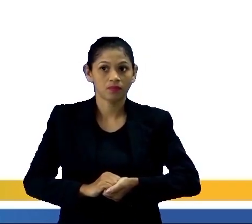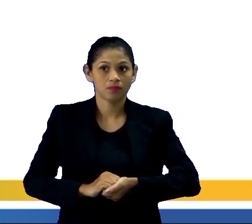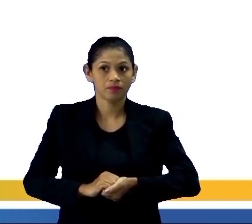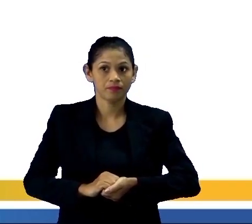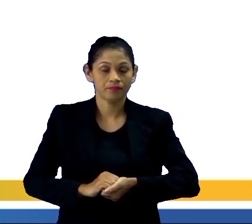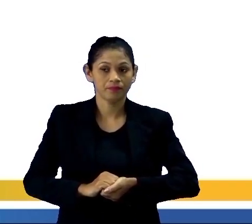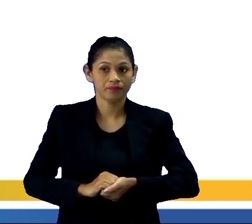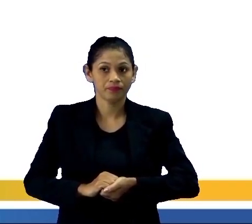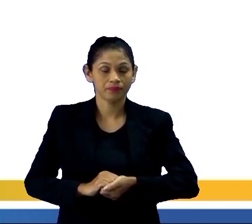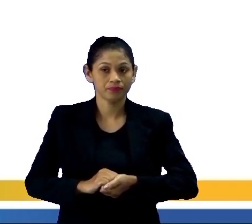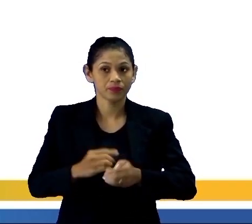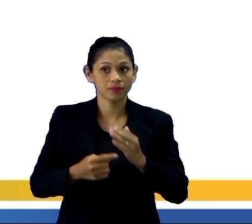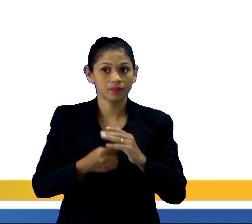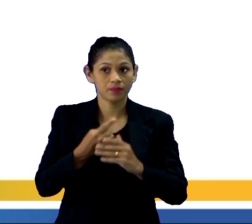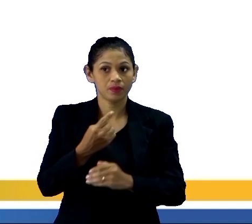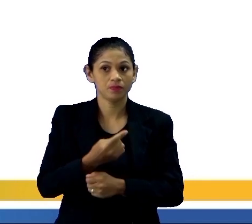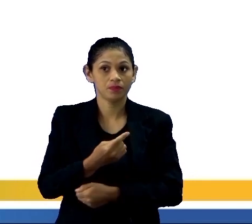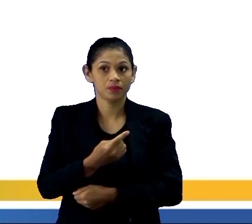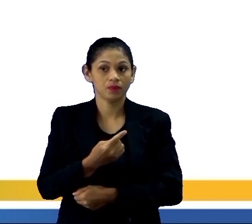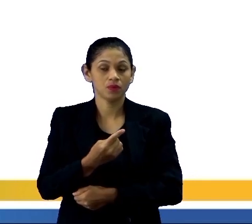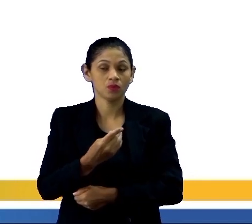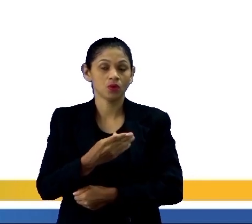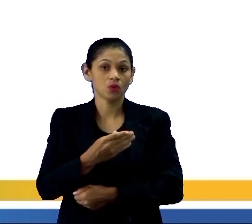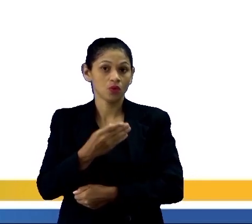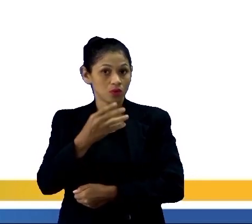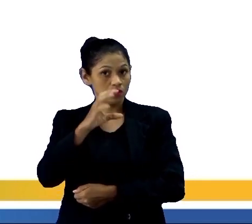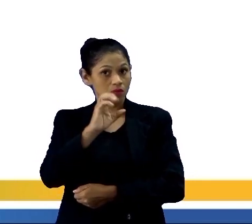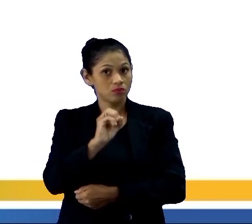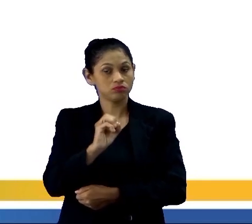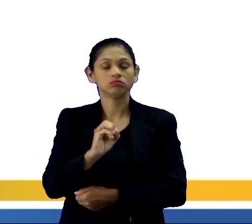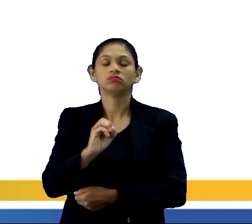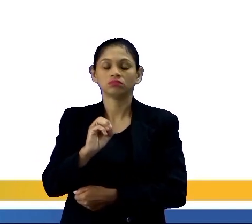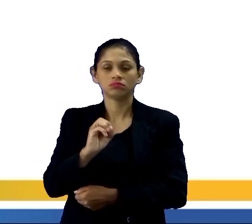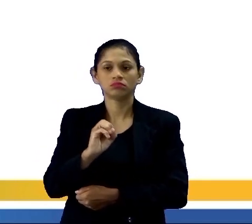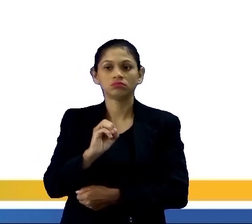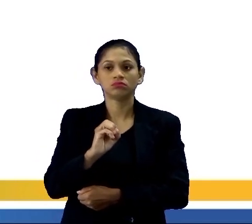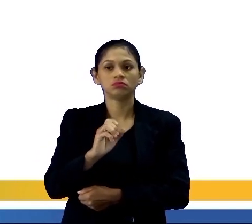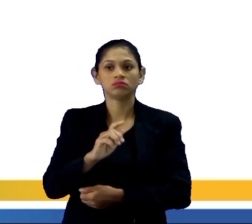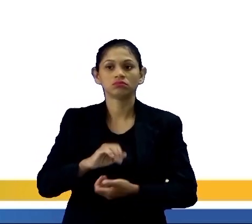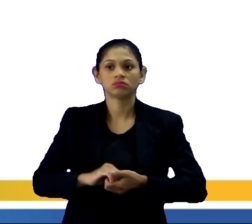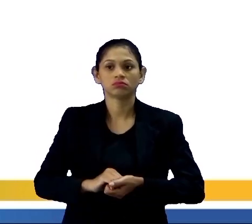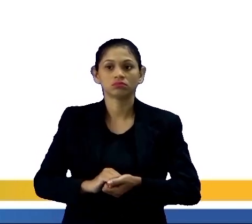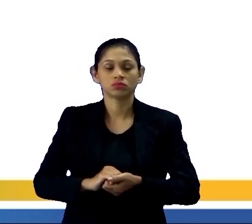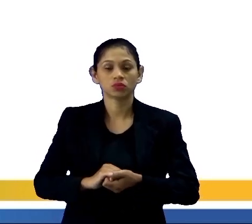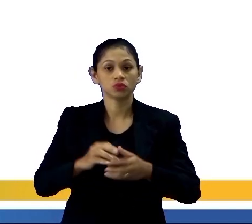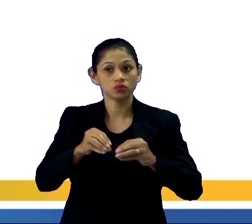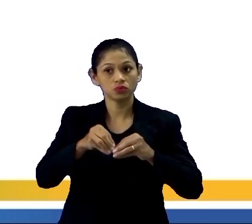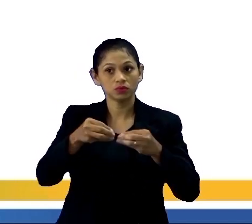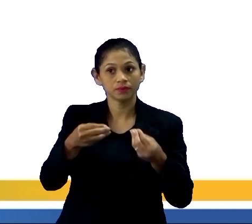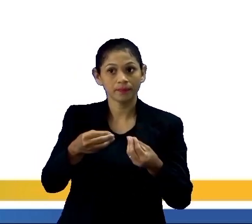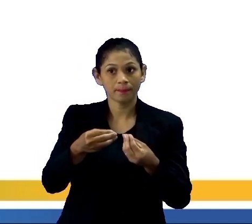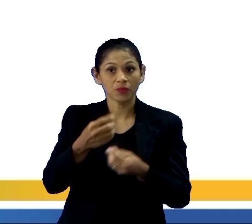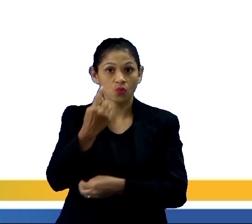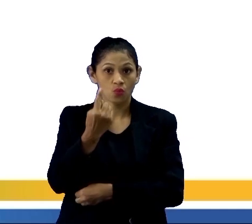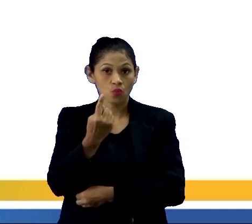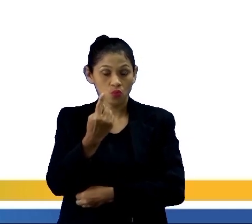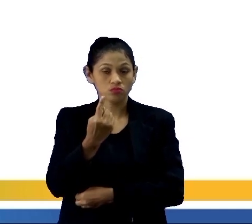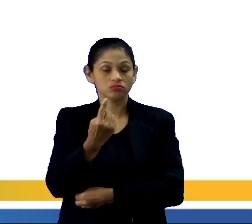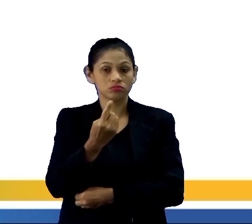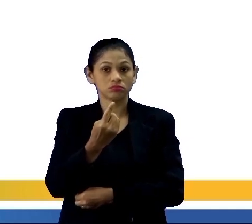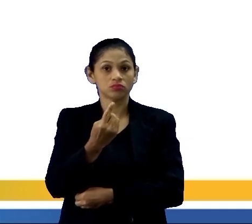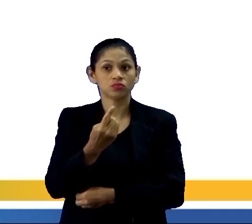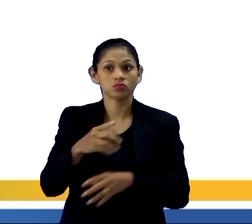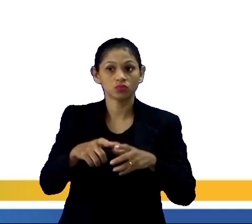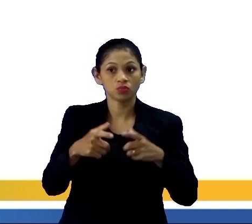Nós temos aí primeiro bolo e depois os ovos. Um bolo, nós vamos precisar de 3 ovos.